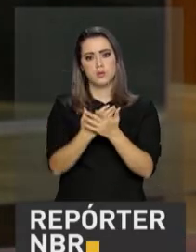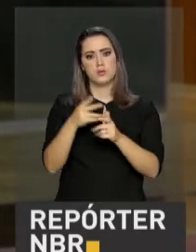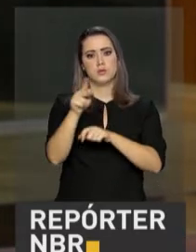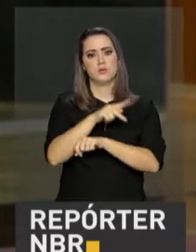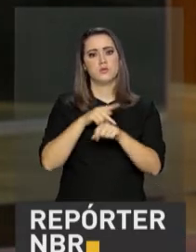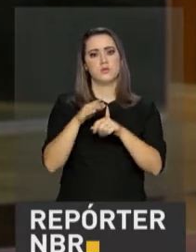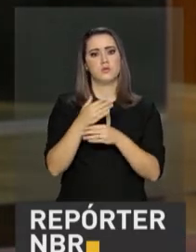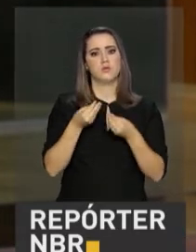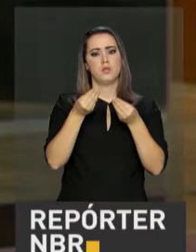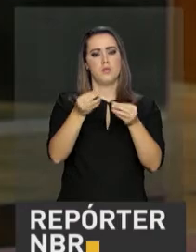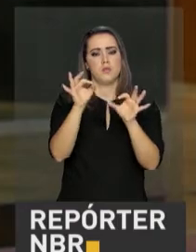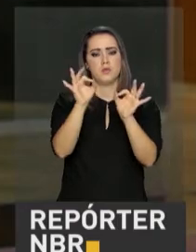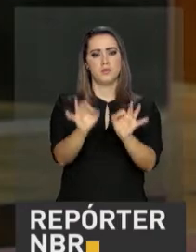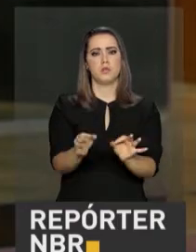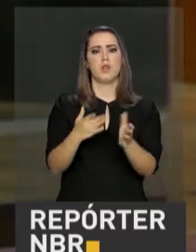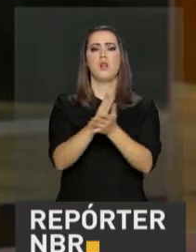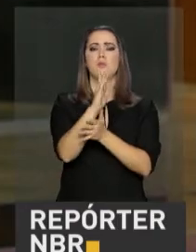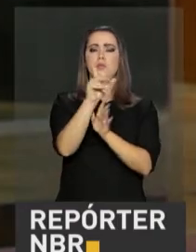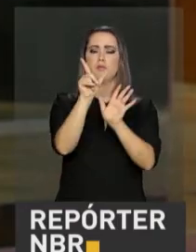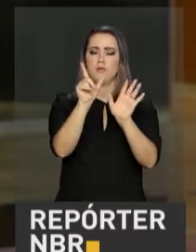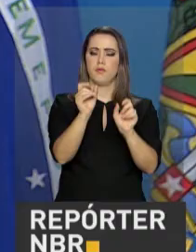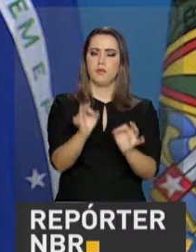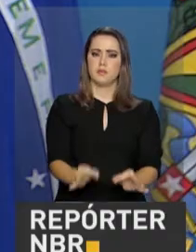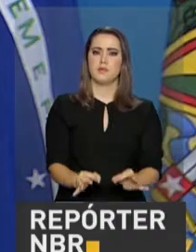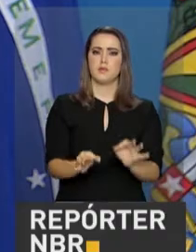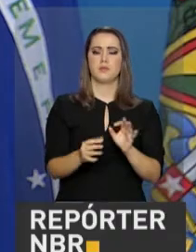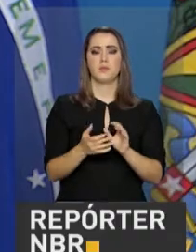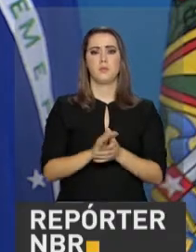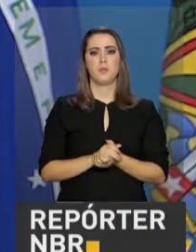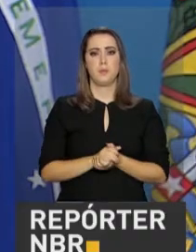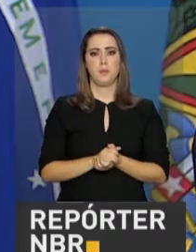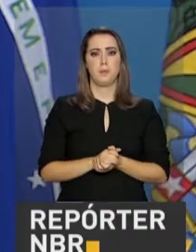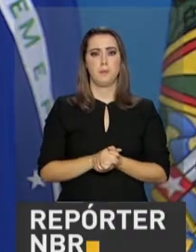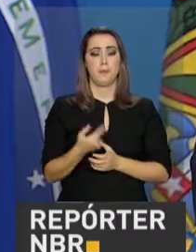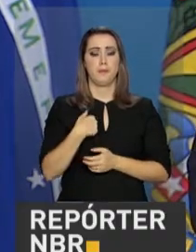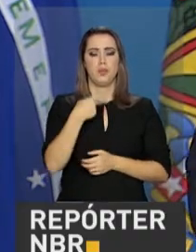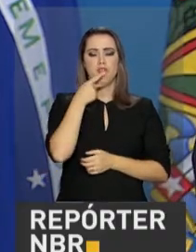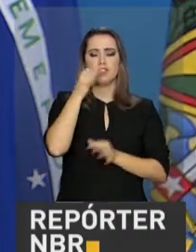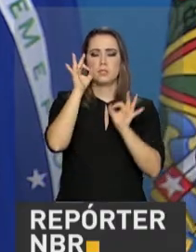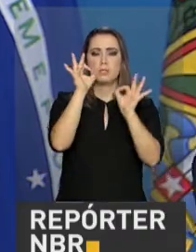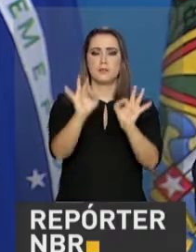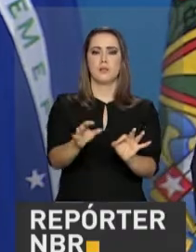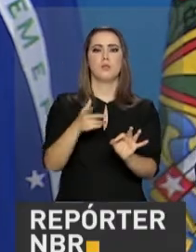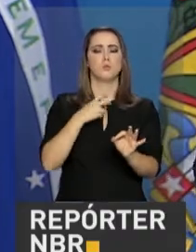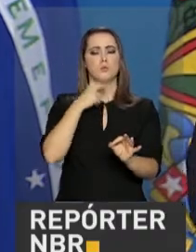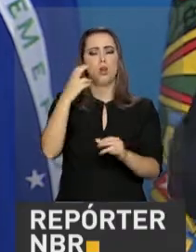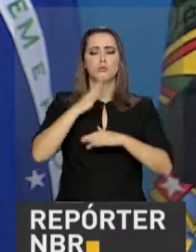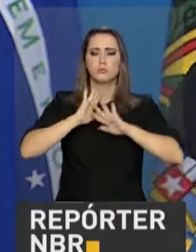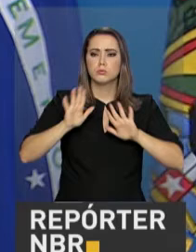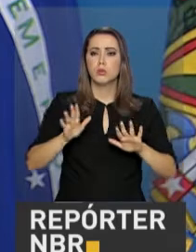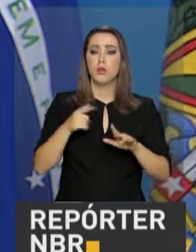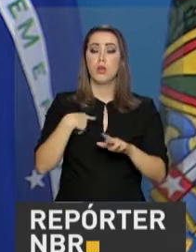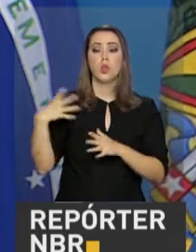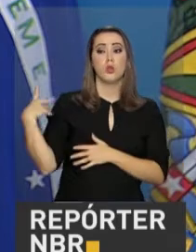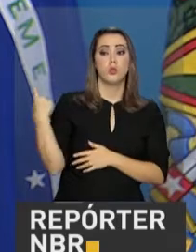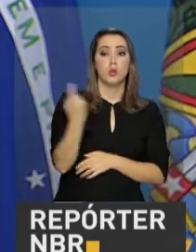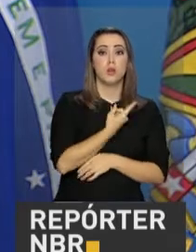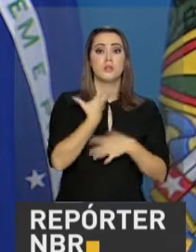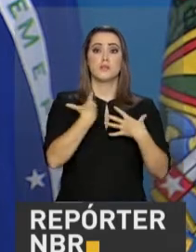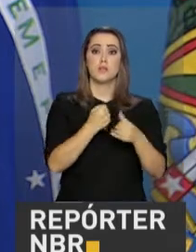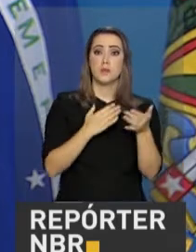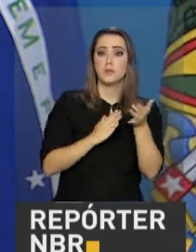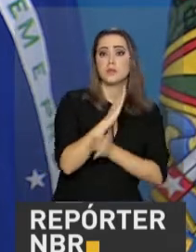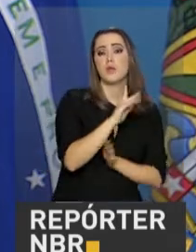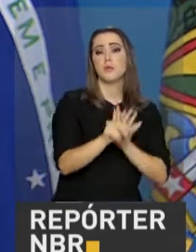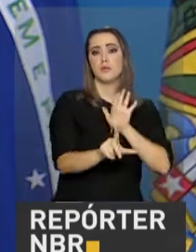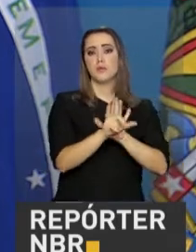e garantiu que ela vai ser aprovada pelo Congresso. E eu digo aqui alto e bom som, nós vamos aprovar